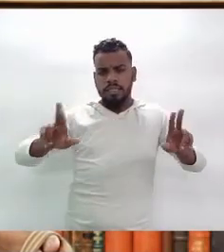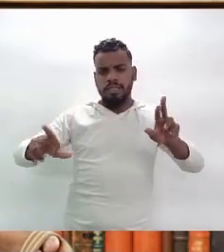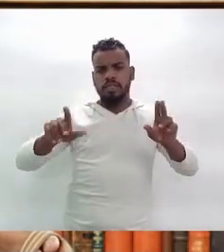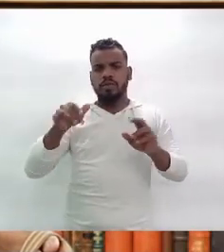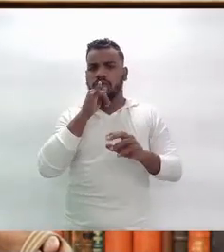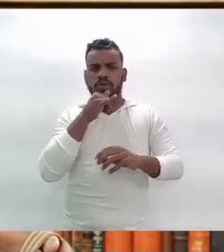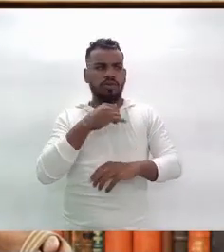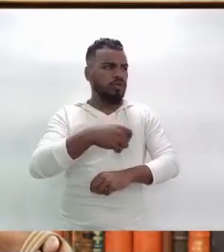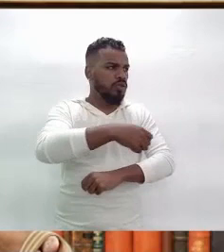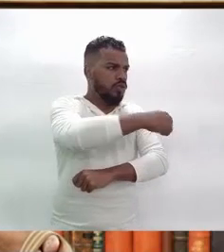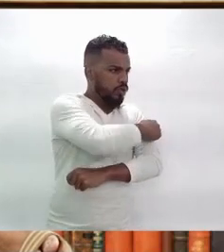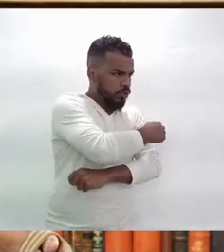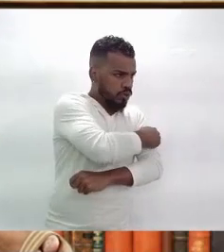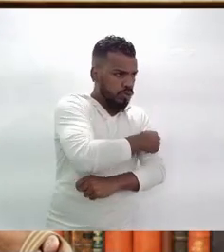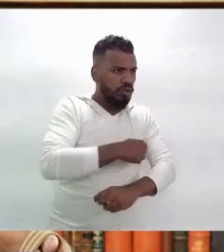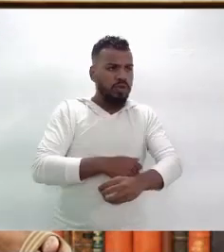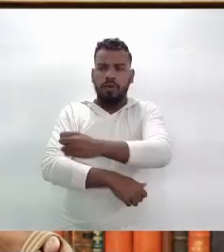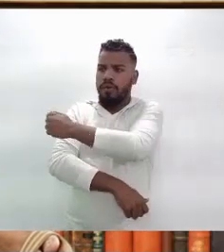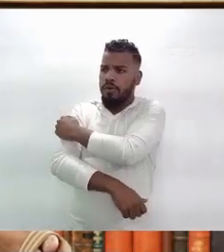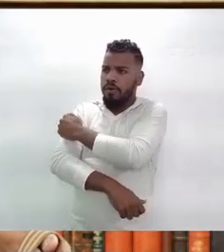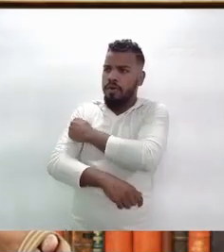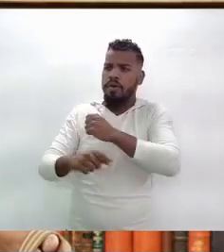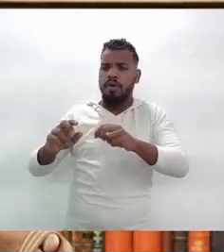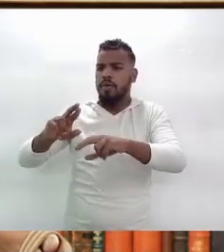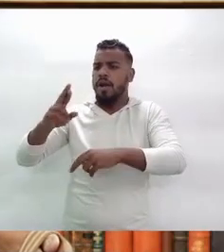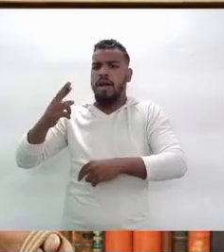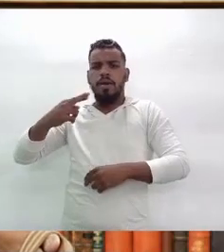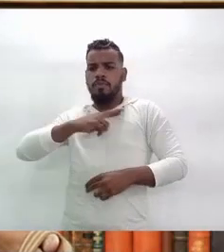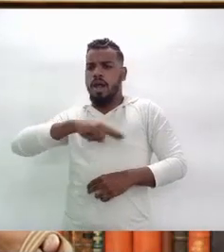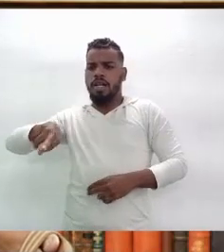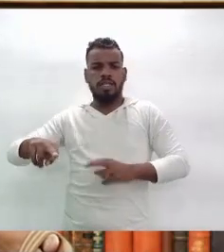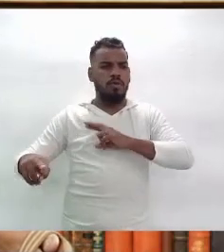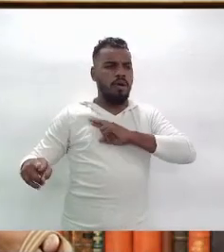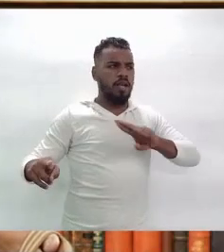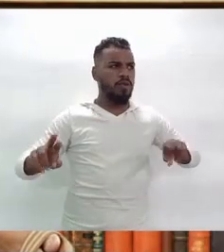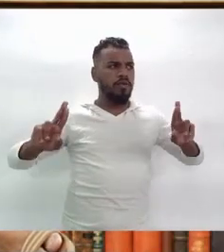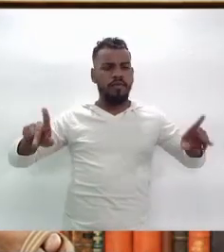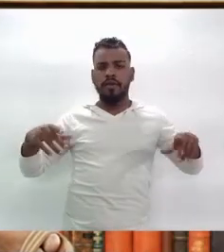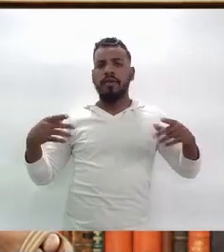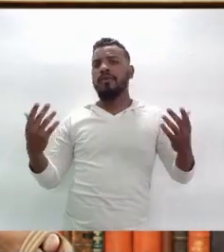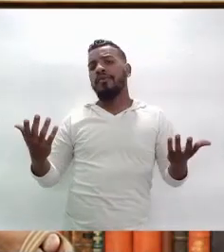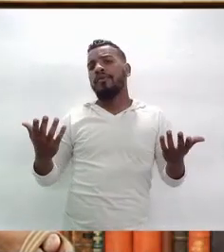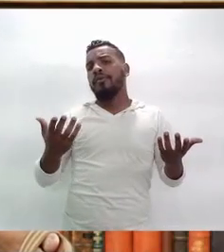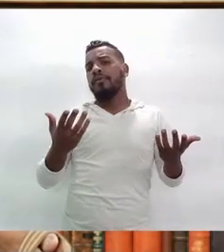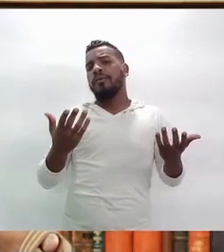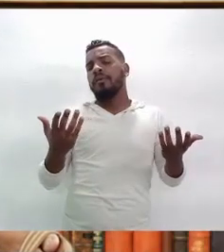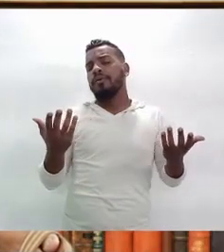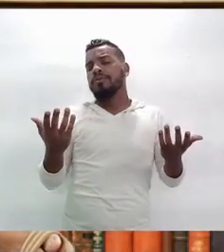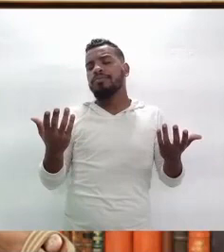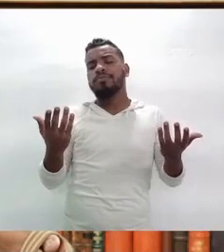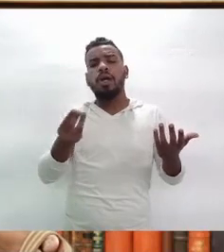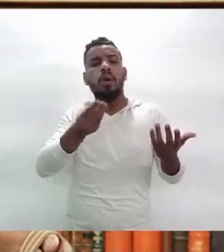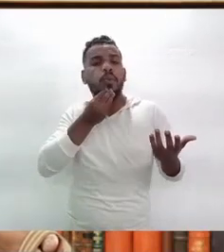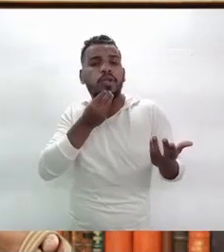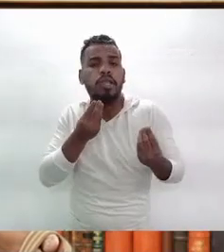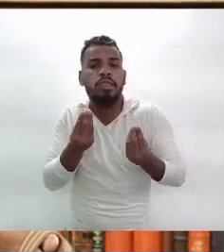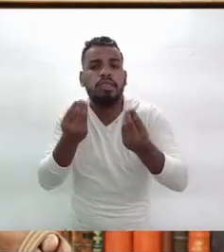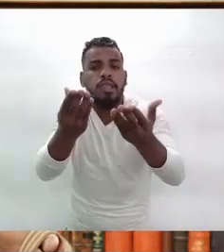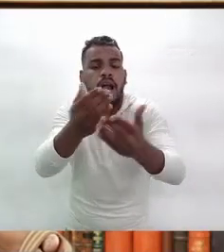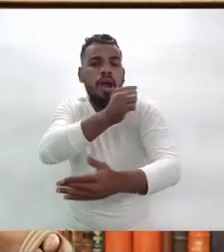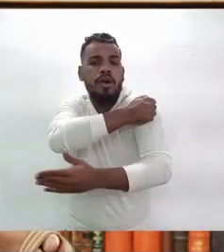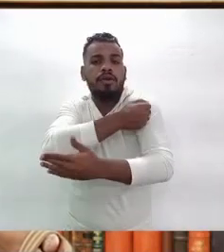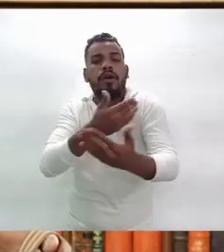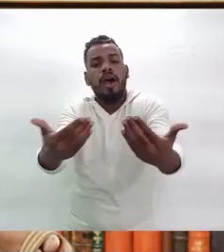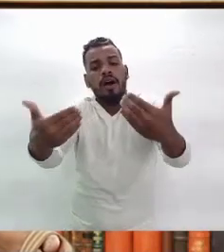entre o estudante pelo fato dele ser de uma religião ou outra. Porque o que está se tratando, dando a oportunidade para o estudante é